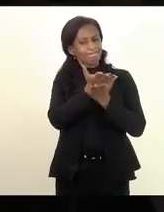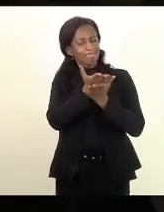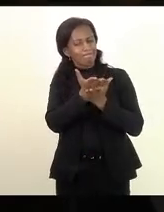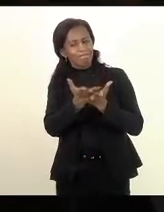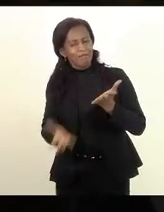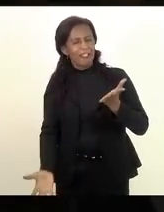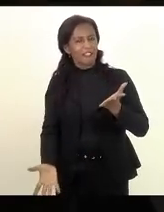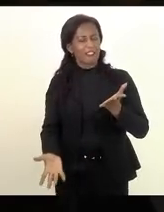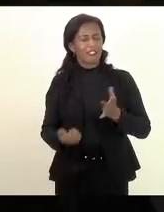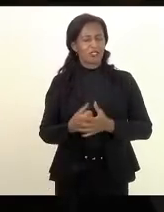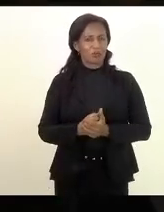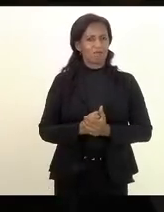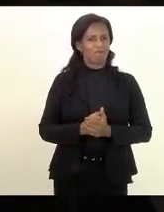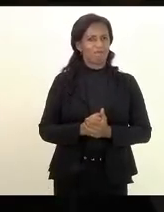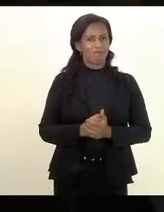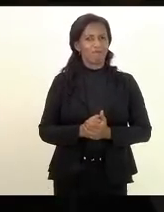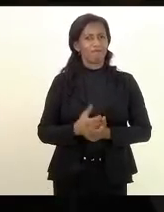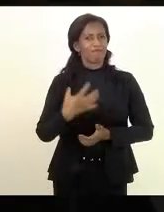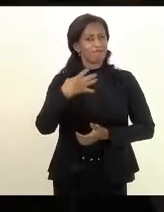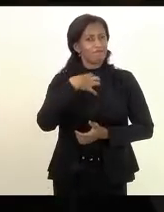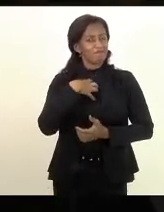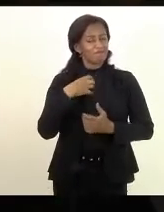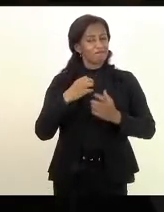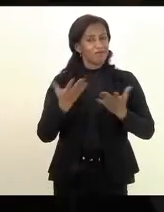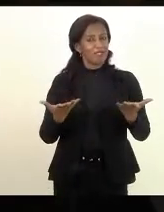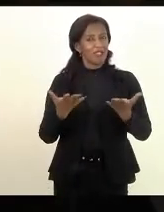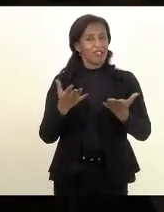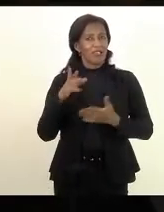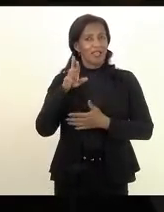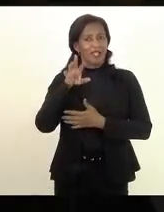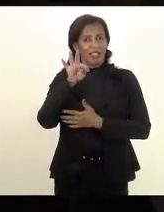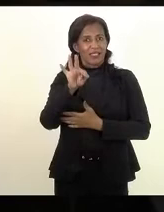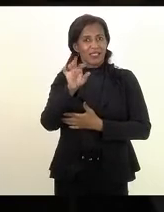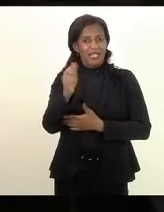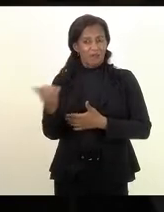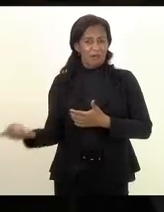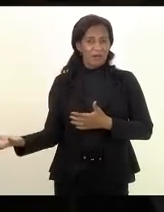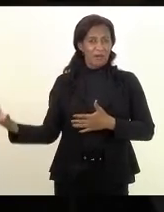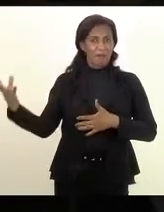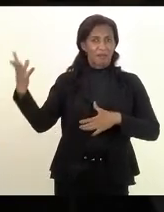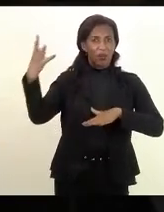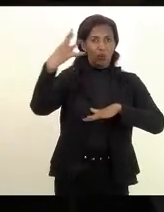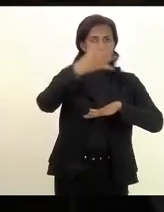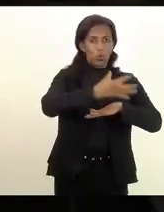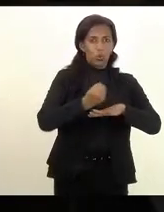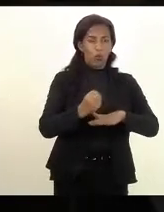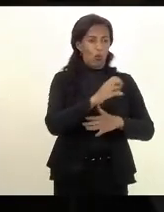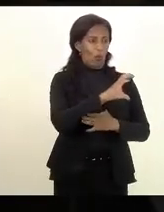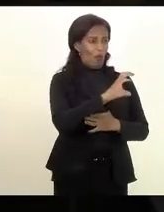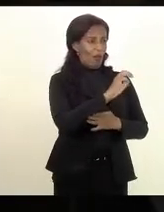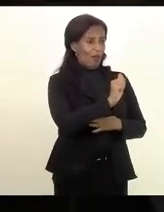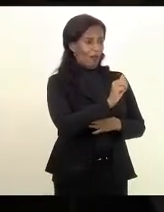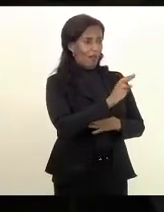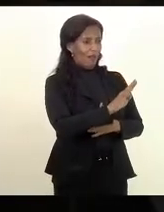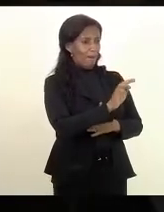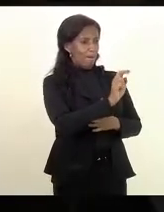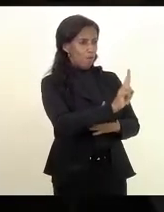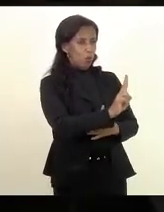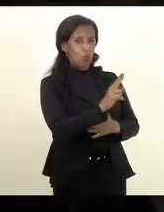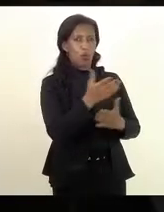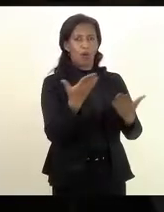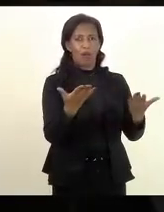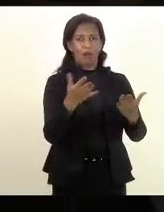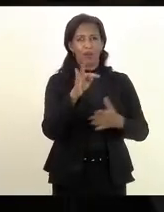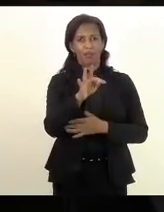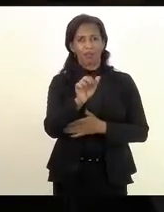elas são enormes nesse quadro em que o Talibã retoma o controle do país tomou Cabu agora no dia 15 enfim e num